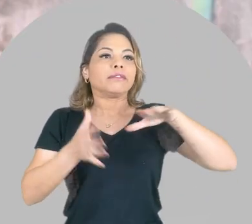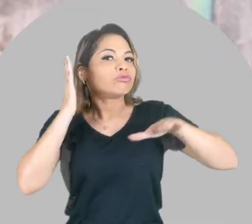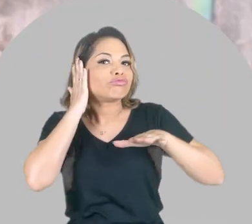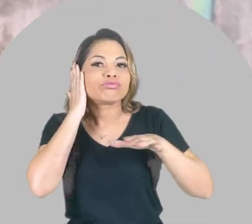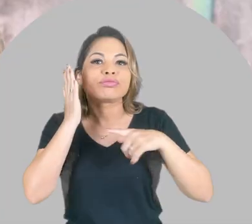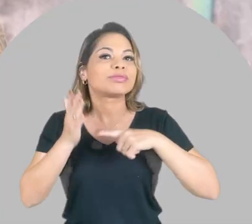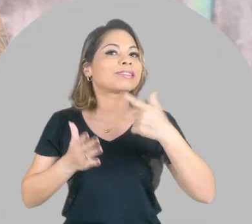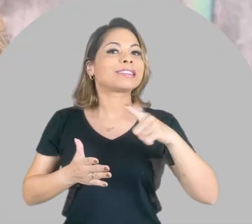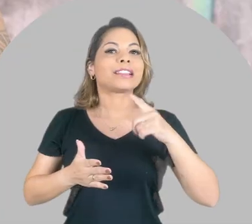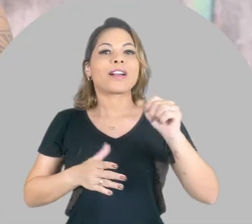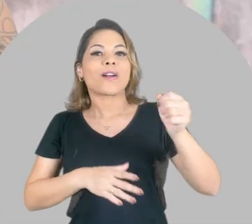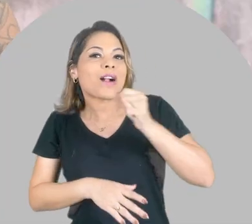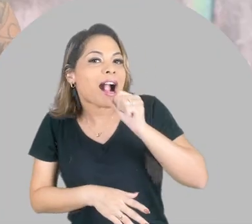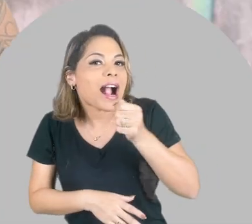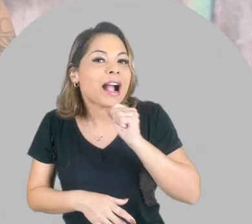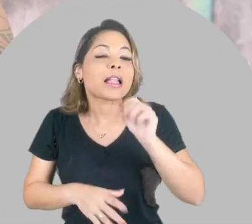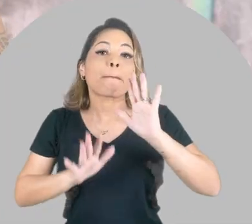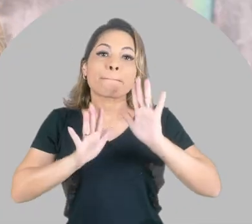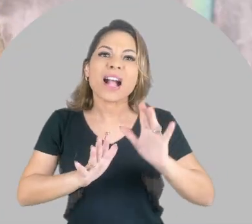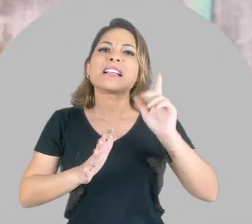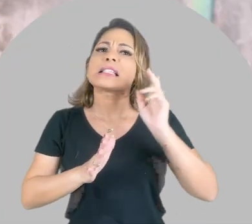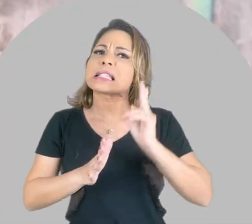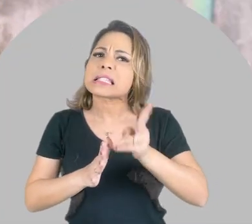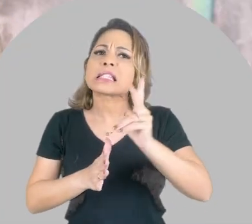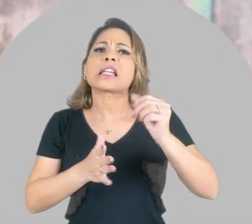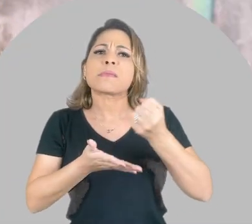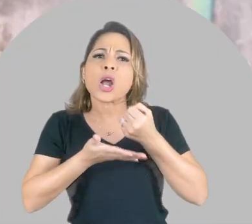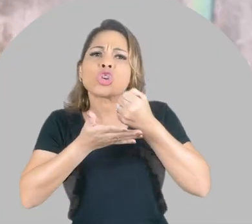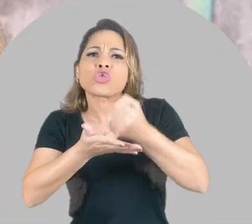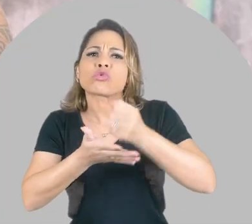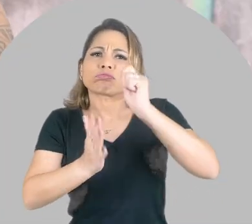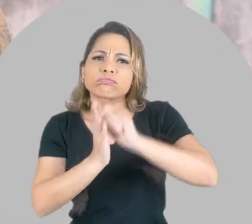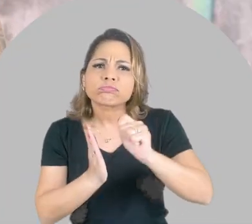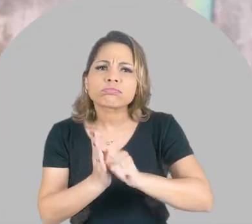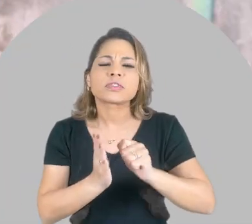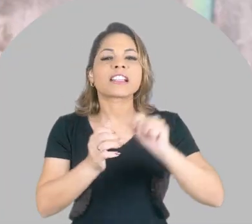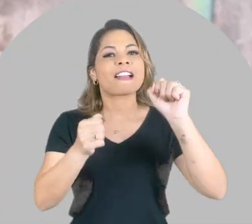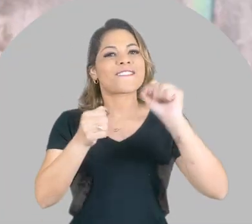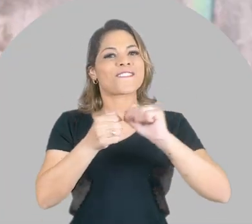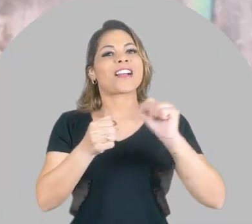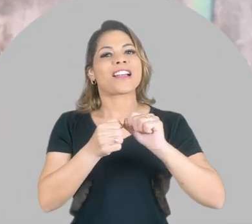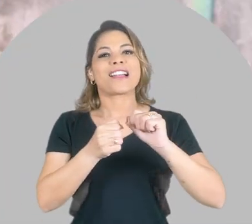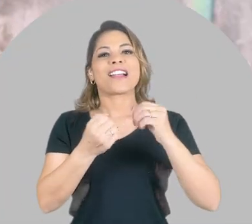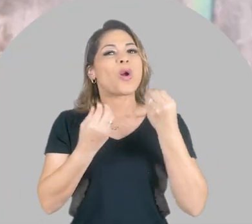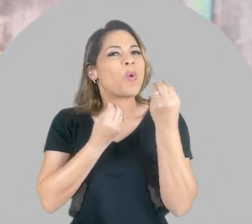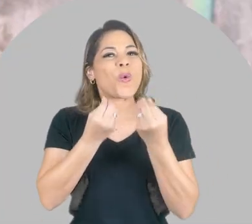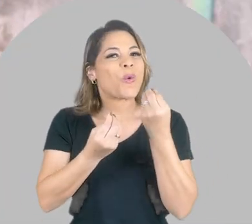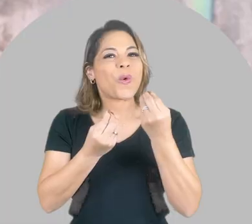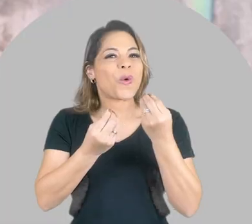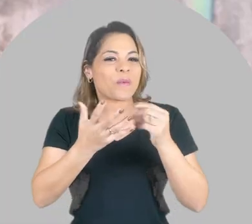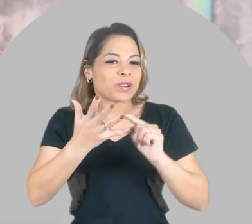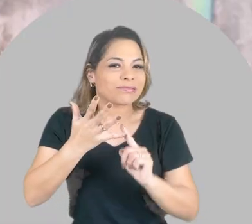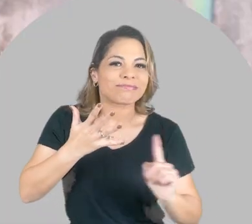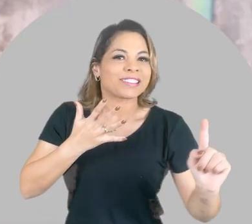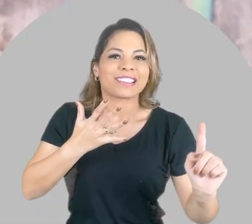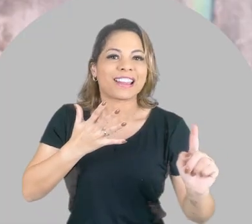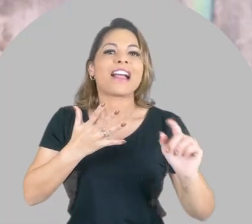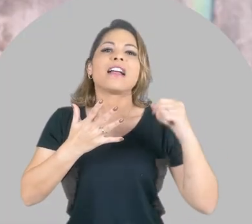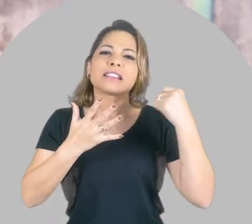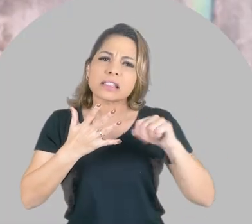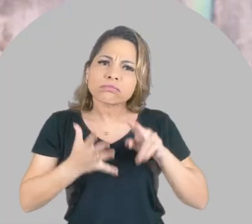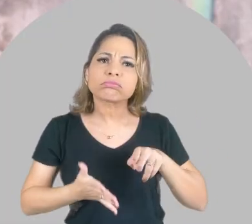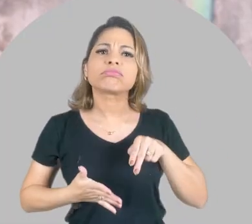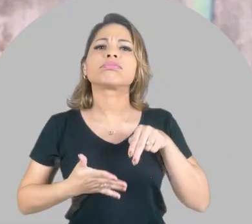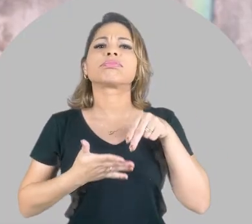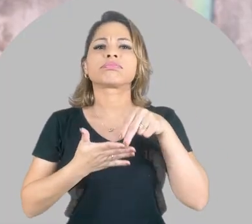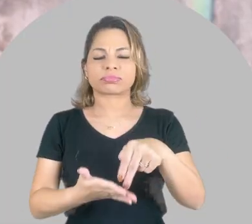não discoteca, não canta, mas tá aqui, tá ajudando, tá escrevendo, tá fazendo, então não tem como, né, desagregar. Nós sempre